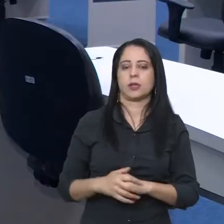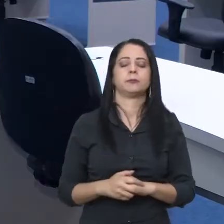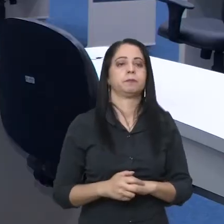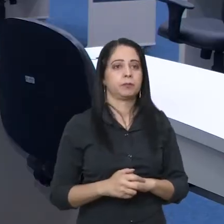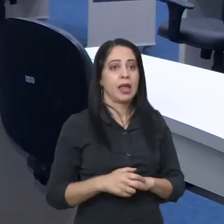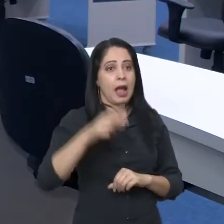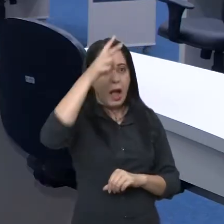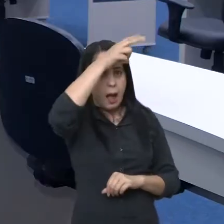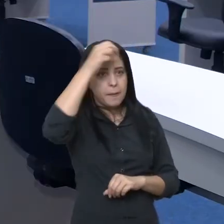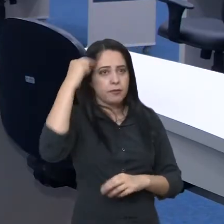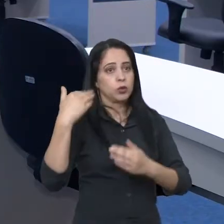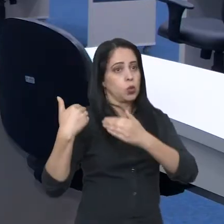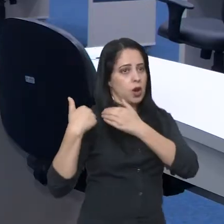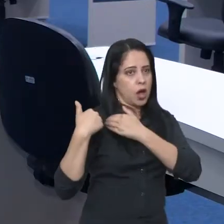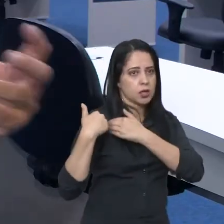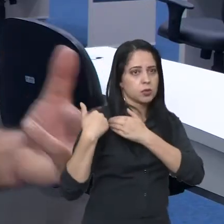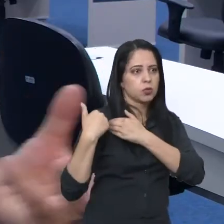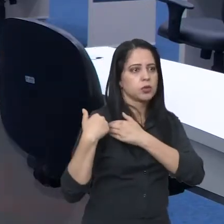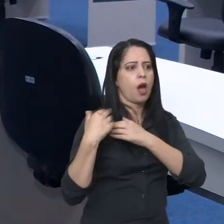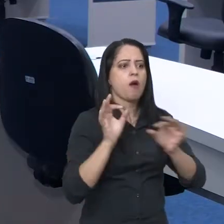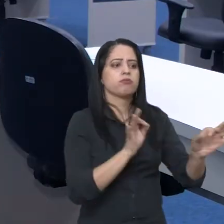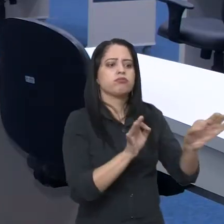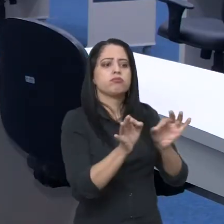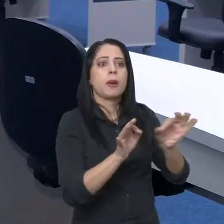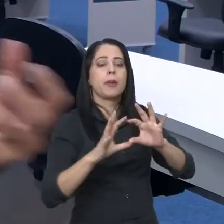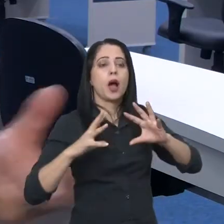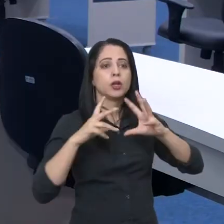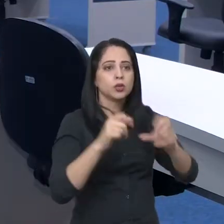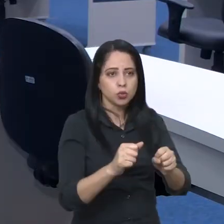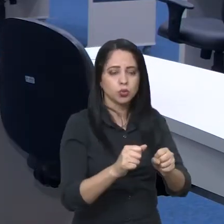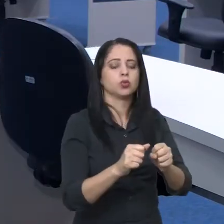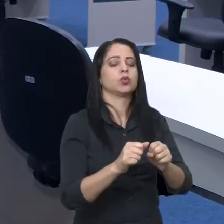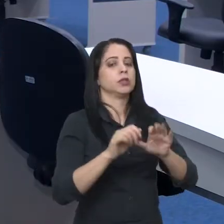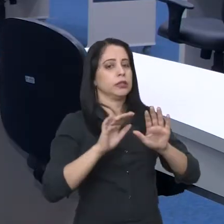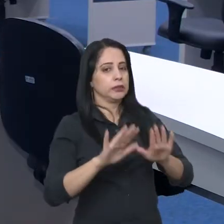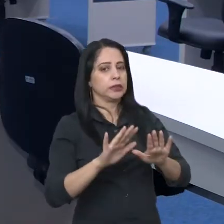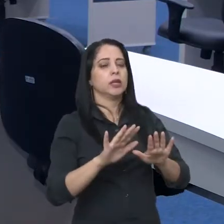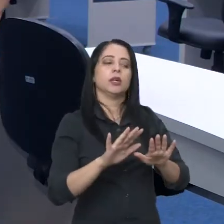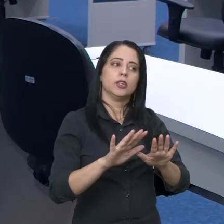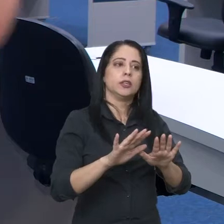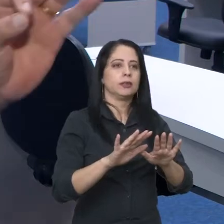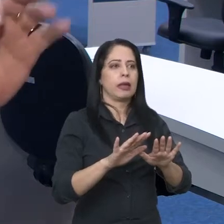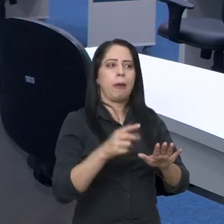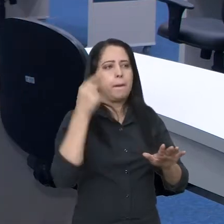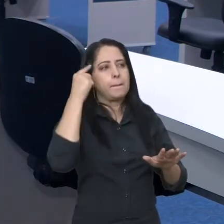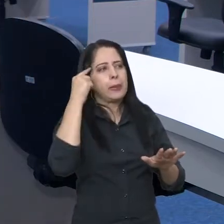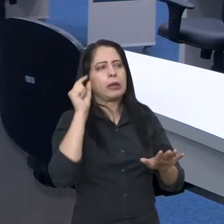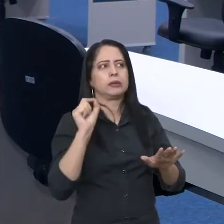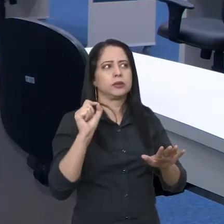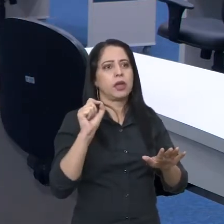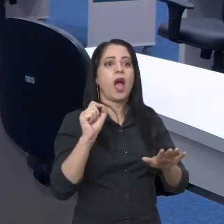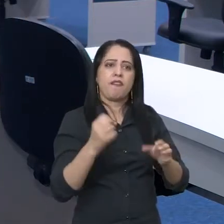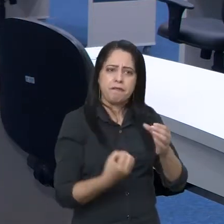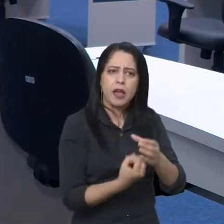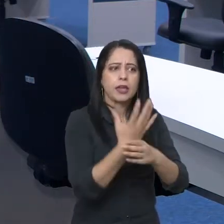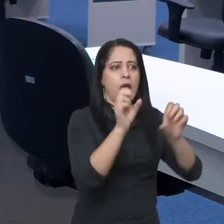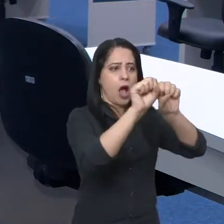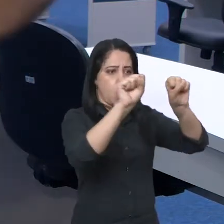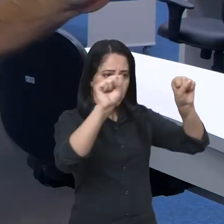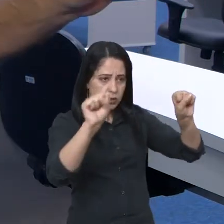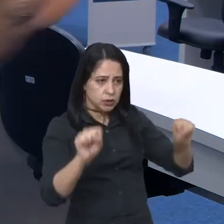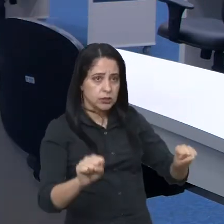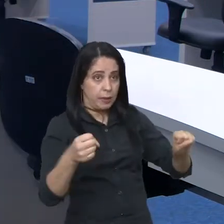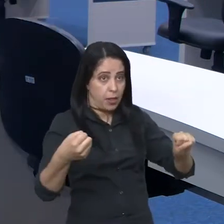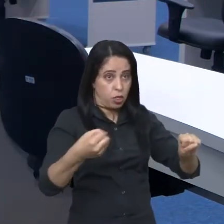câmeras. A Prefeitura vai ficar responsável por toda a elaboração da logística de como vai ser executado. Entendo que eles vão criar um